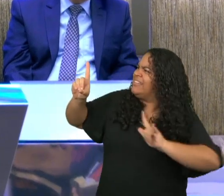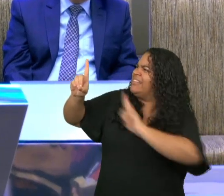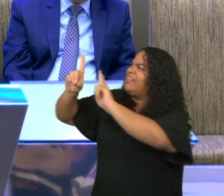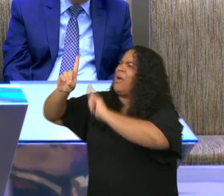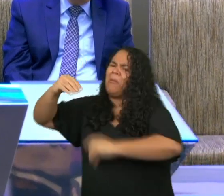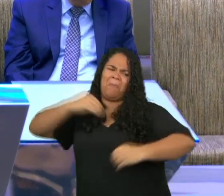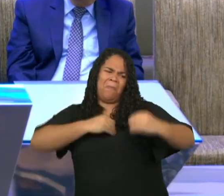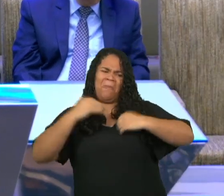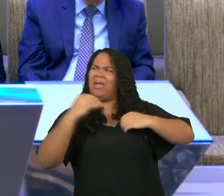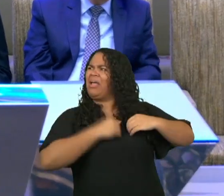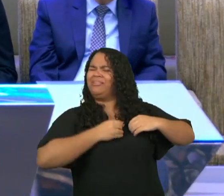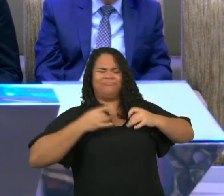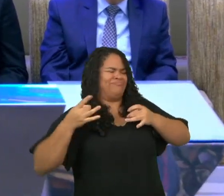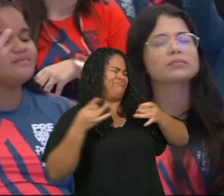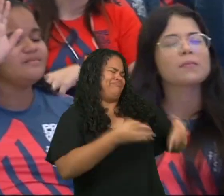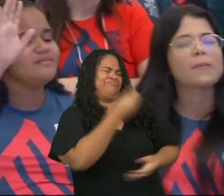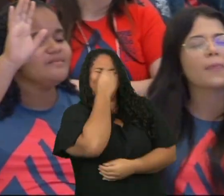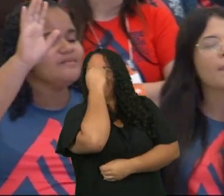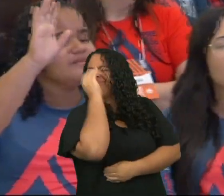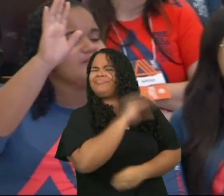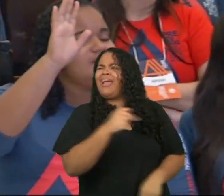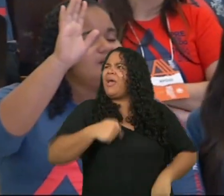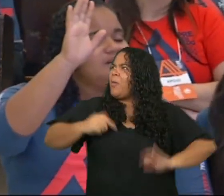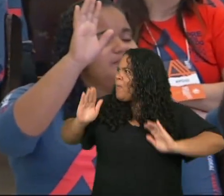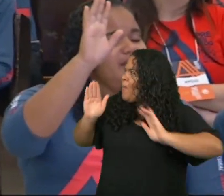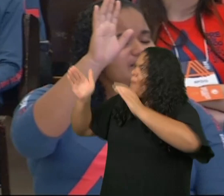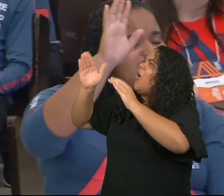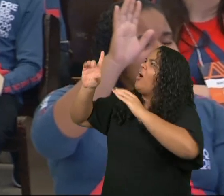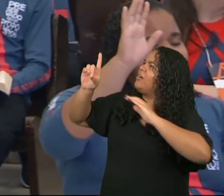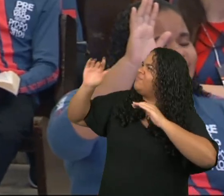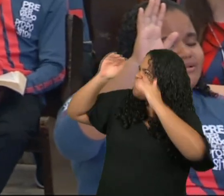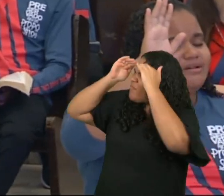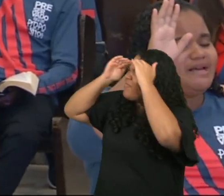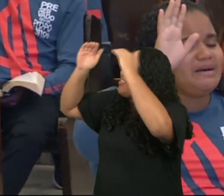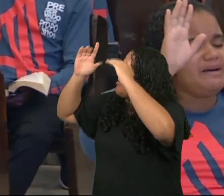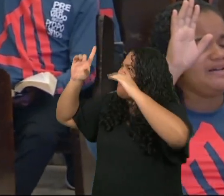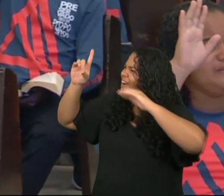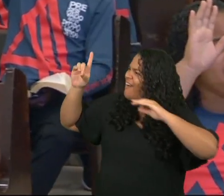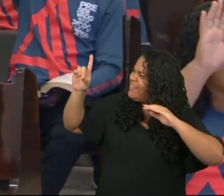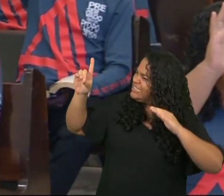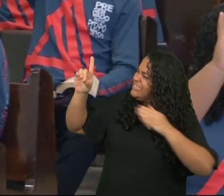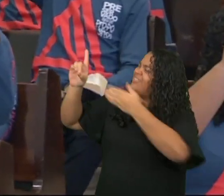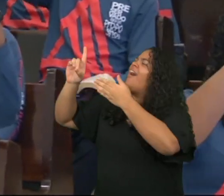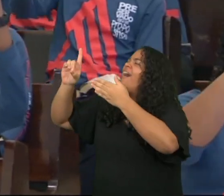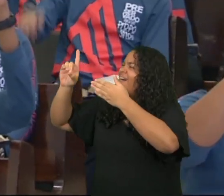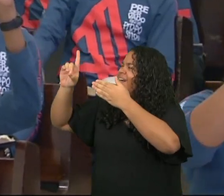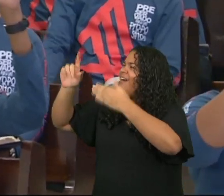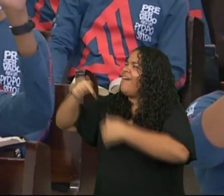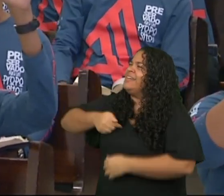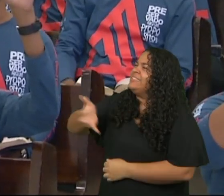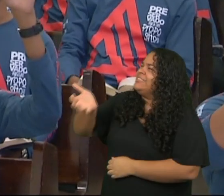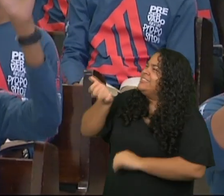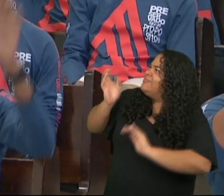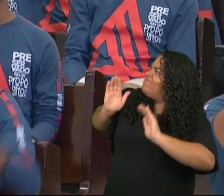com o propósito dele, meu negócio é com o propósito dele, meu negócio é com ele.